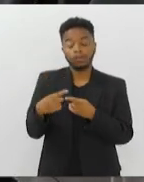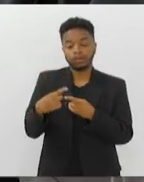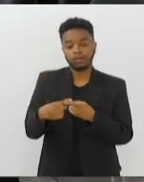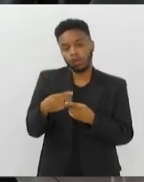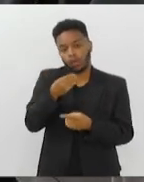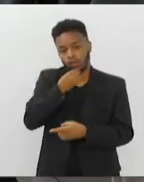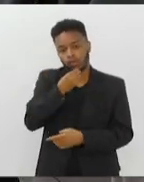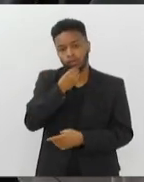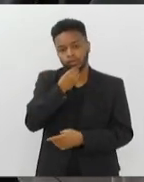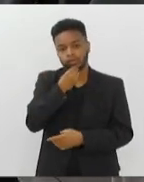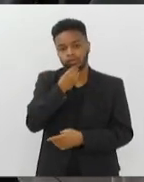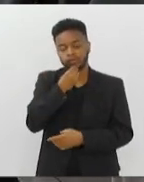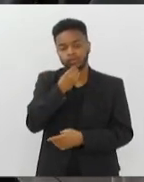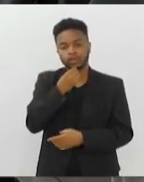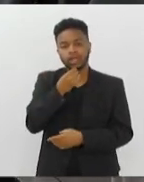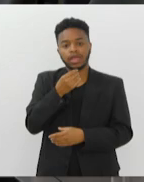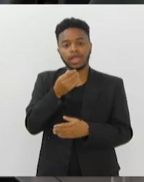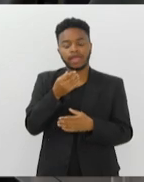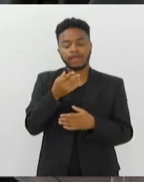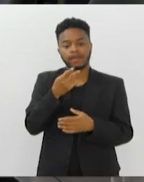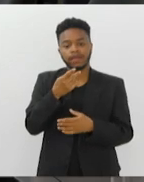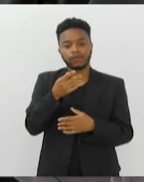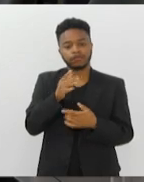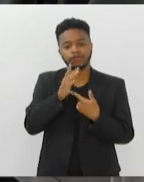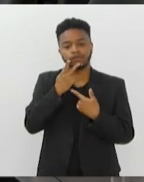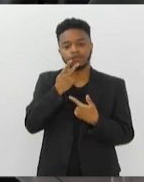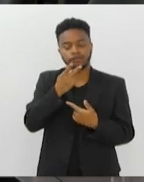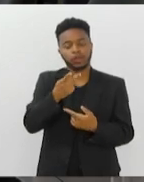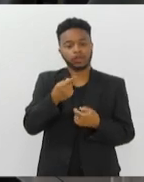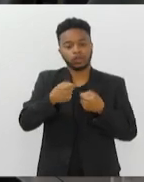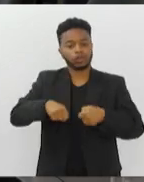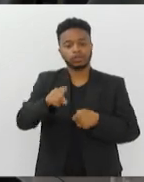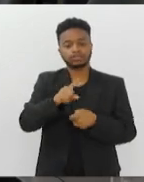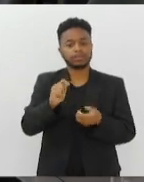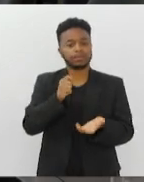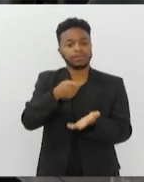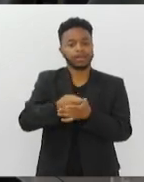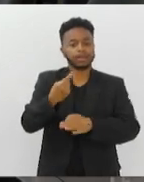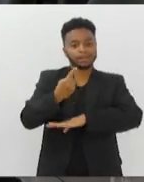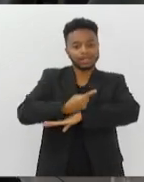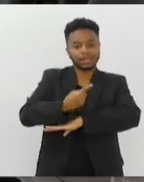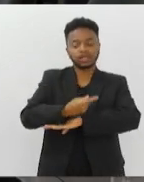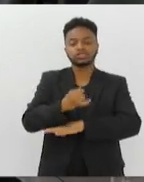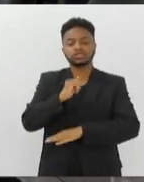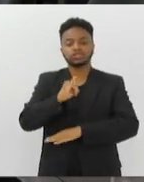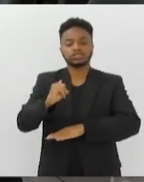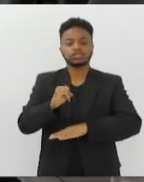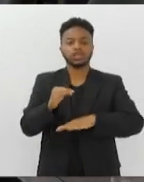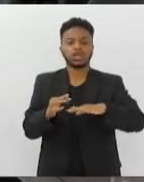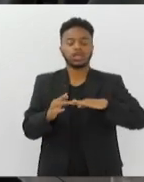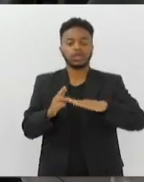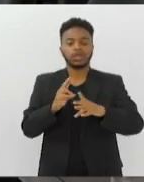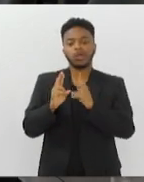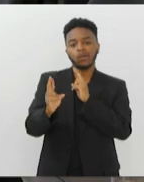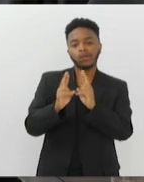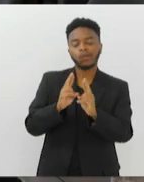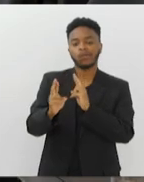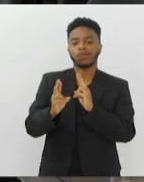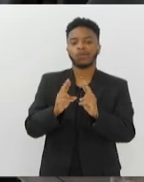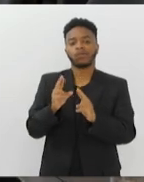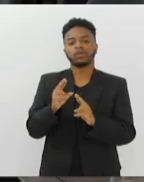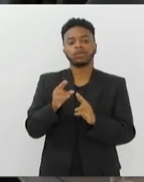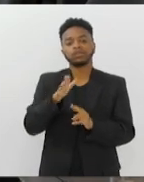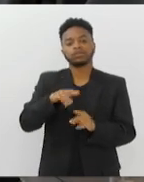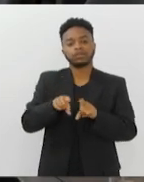prevê a isenção dos pedágios, do pagamento de pedágio, nas rodovias e naquelas áreas que são concessionadas pelo governo do